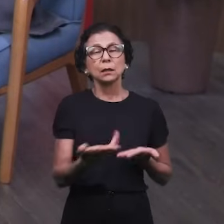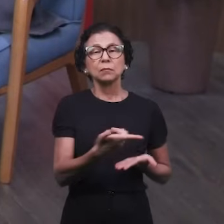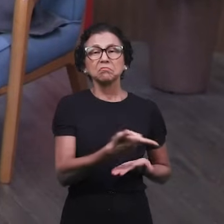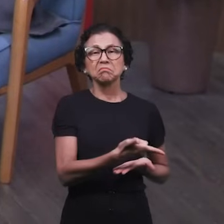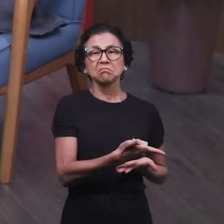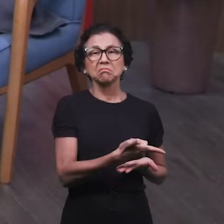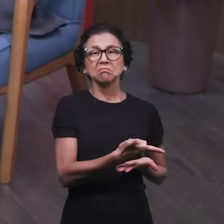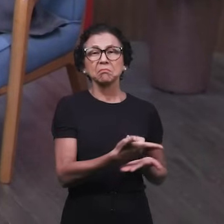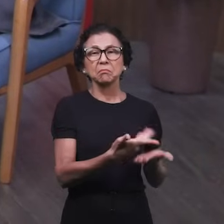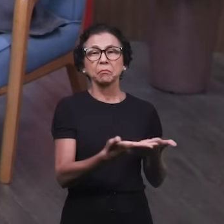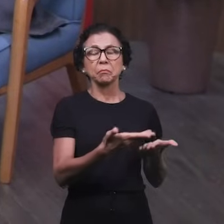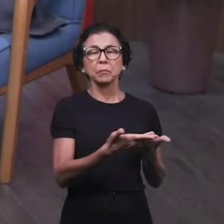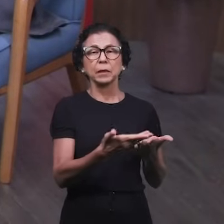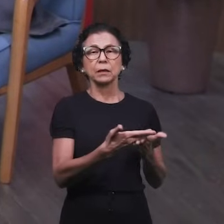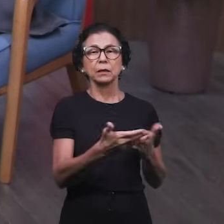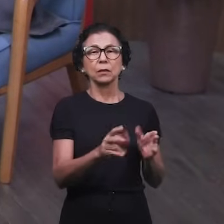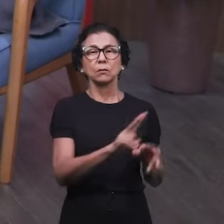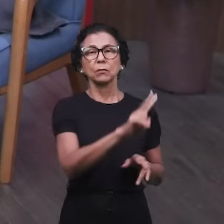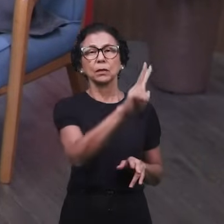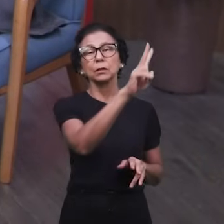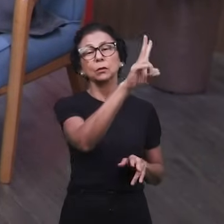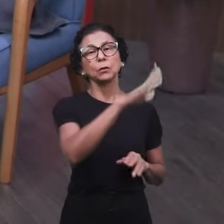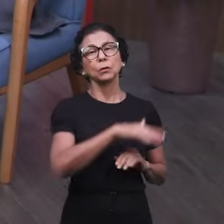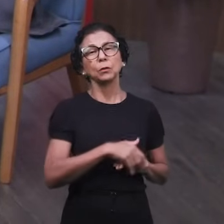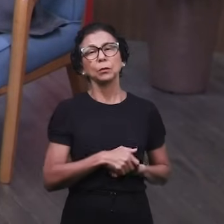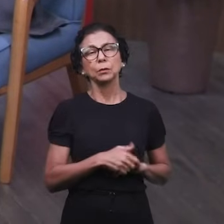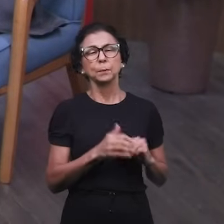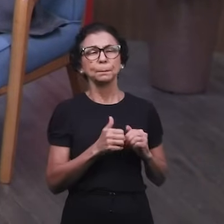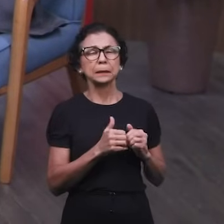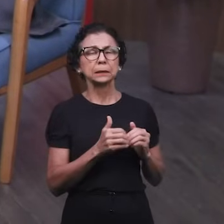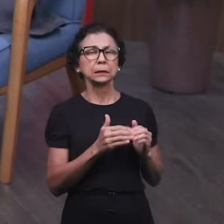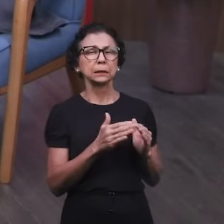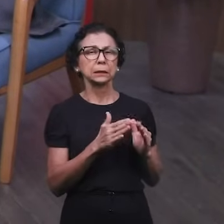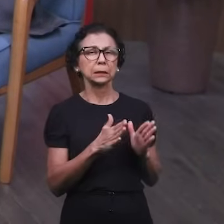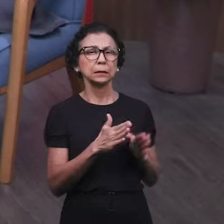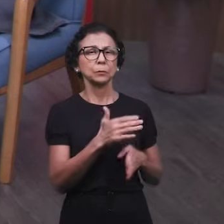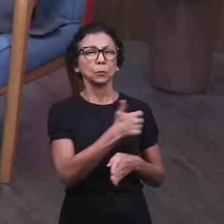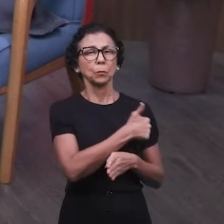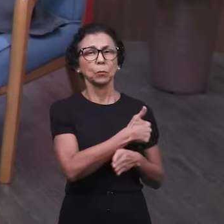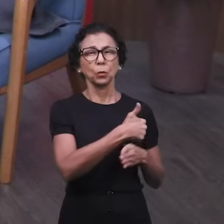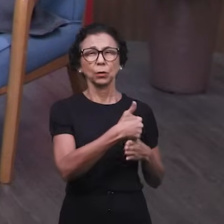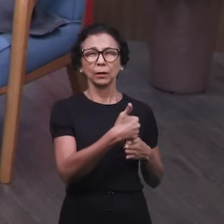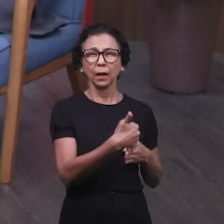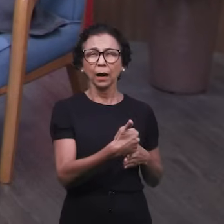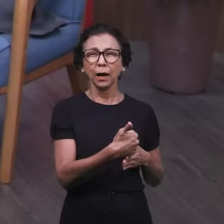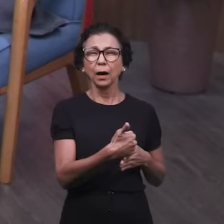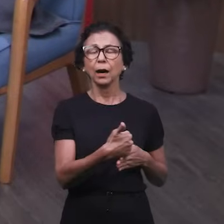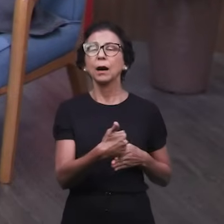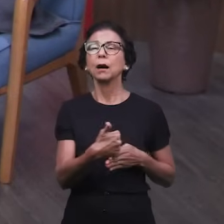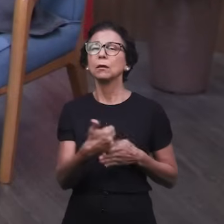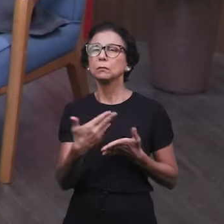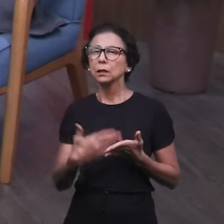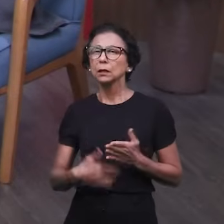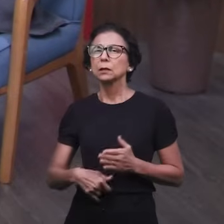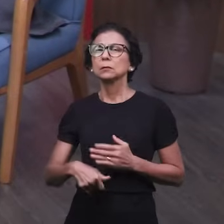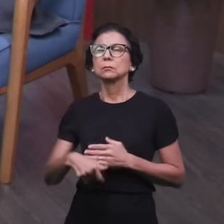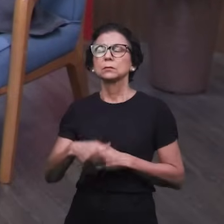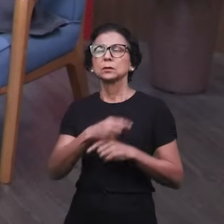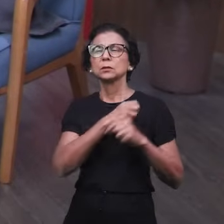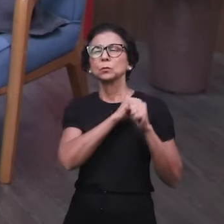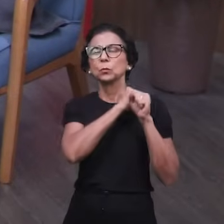princípios, de base sobre a qual a humanidade foi construída ao longo dos milênios de sua